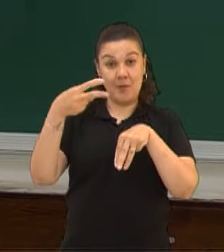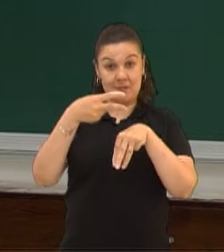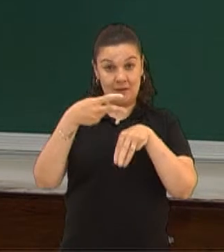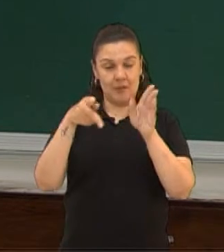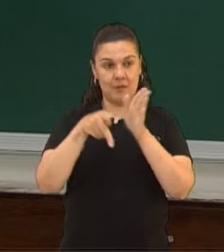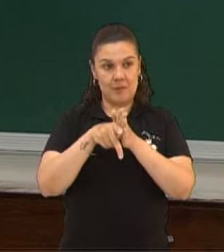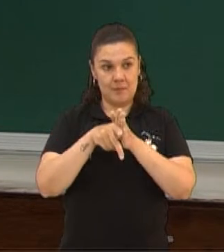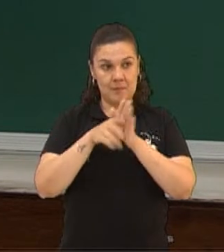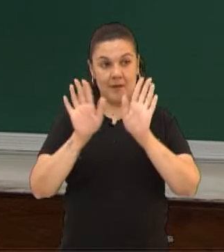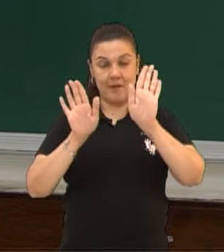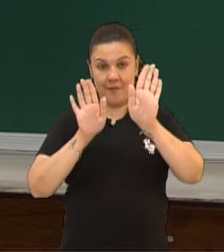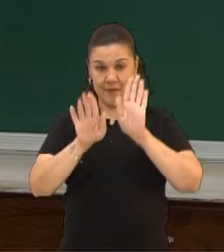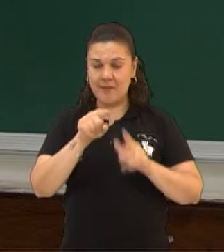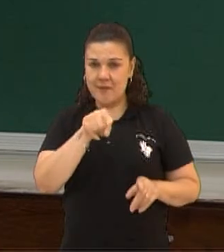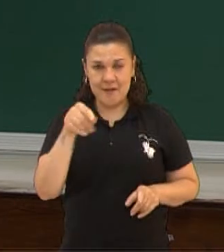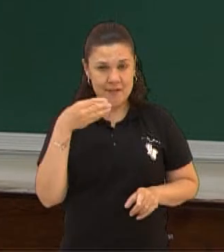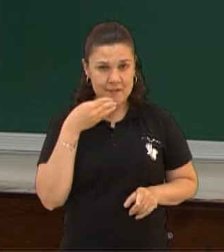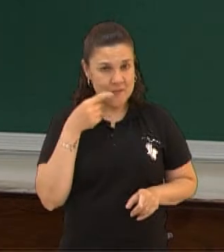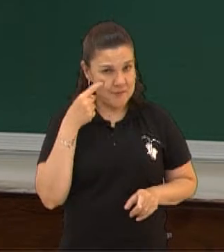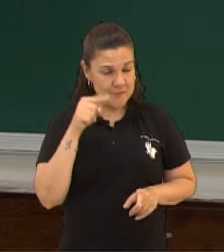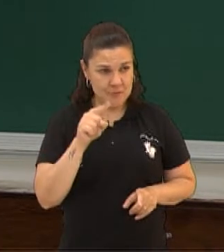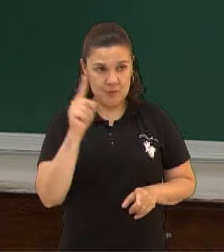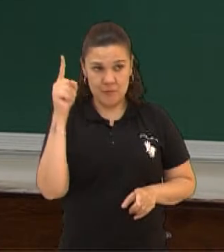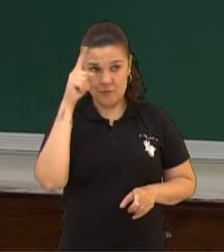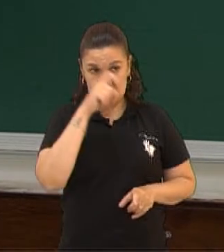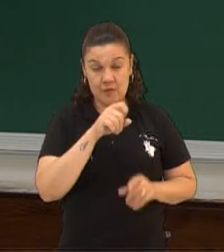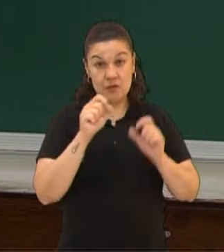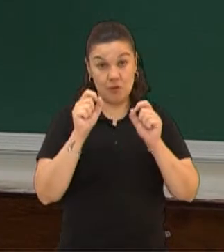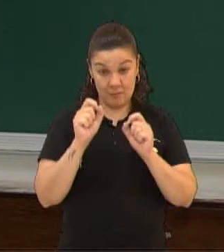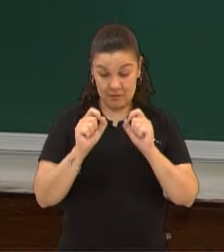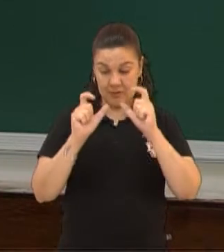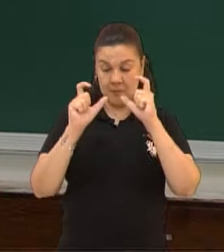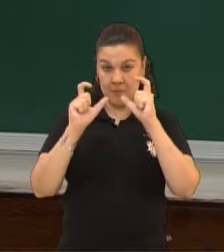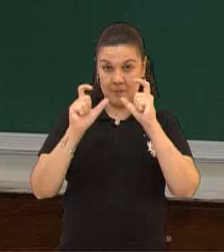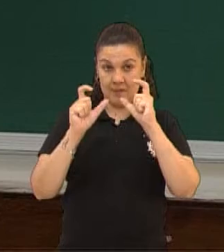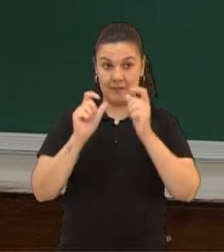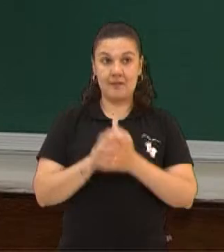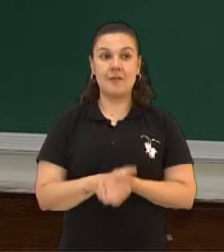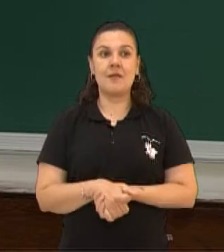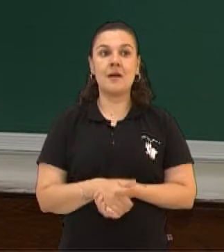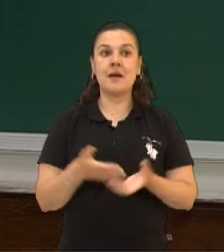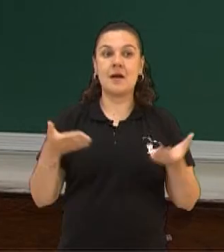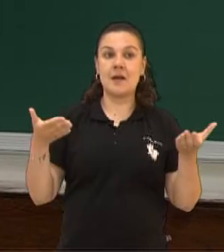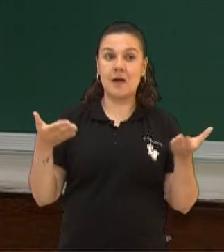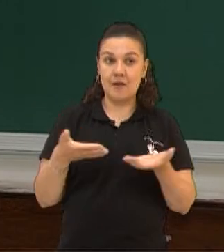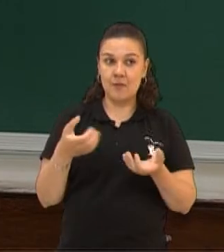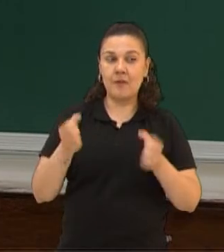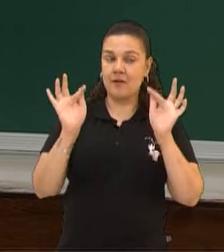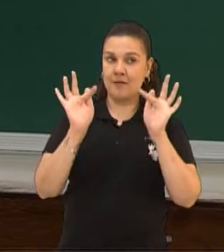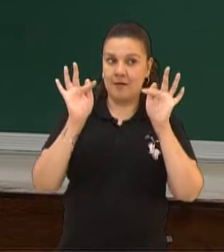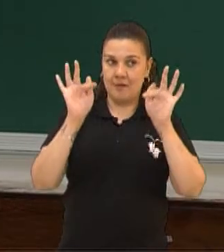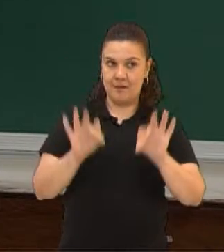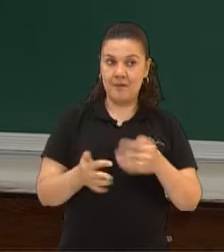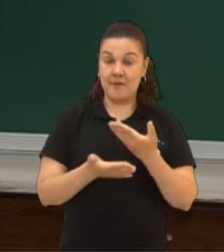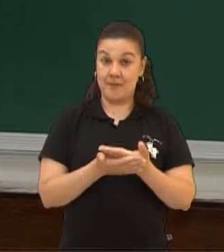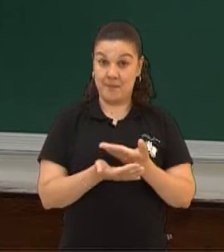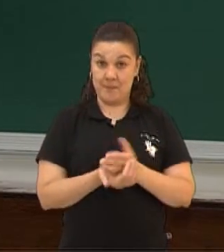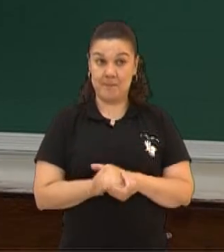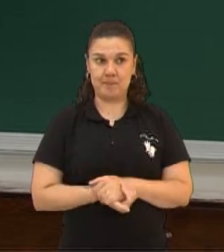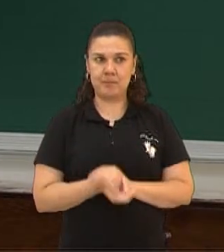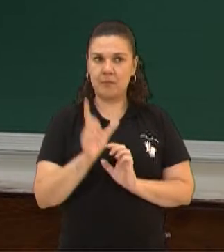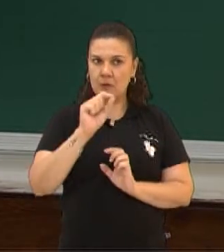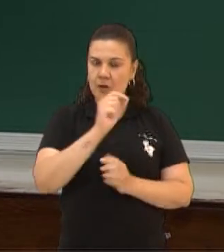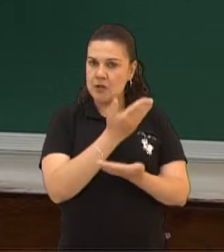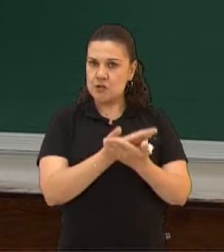de azulejo. Viram como não foi difícil? É só prestar bem atenção. E agora? Acabou a nossa aula. O